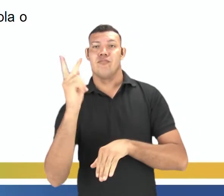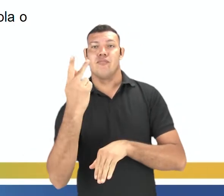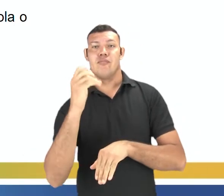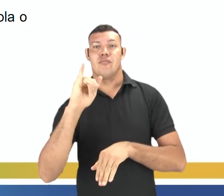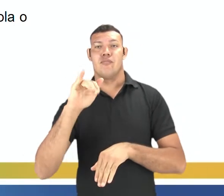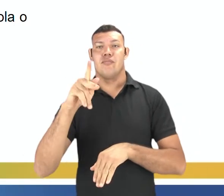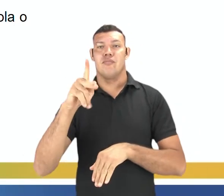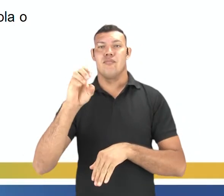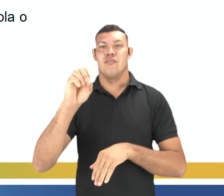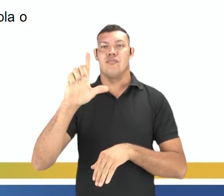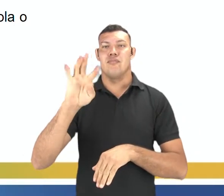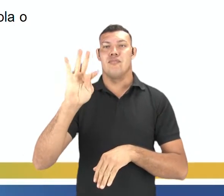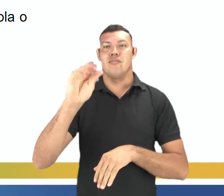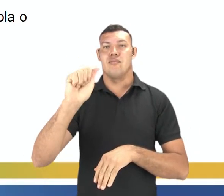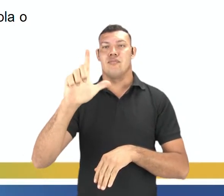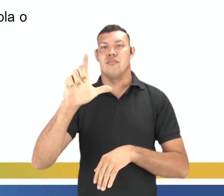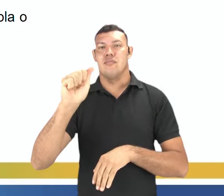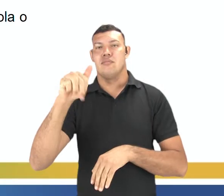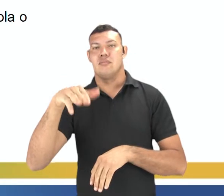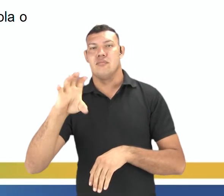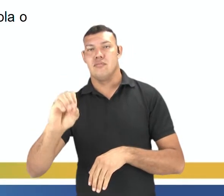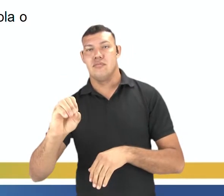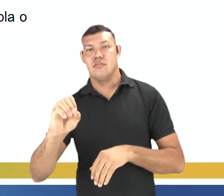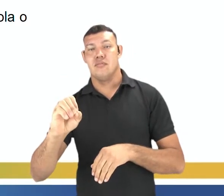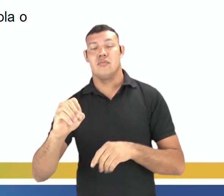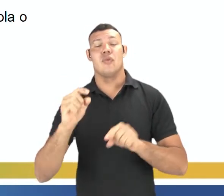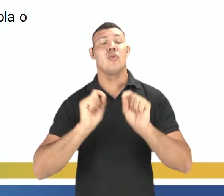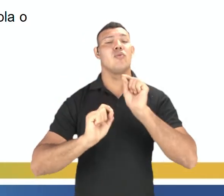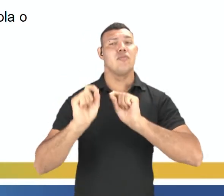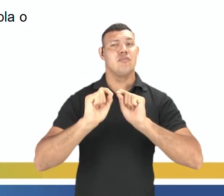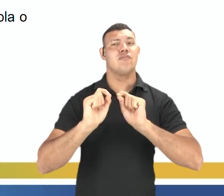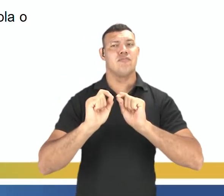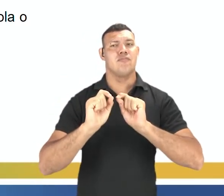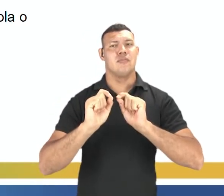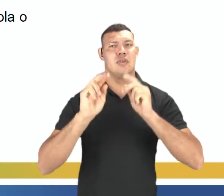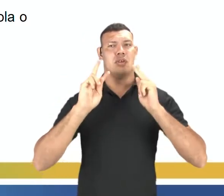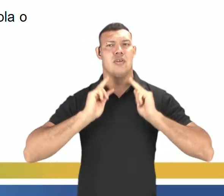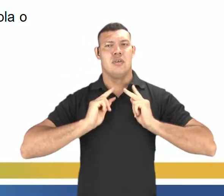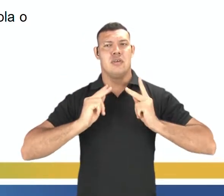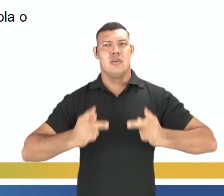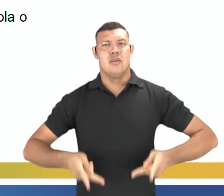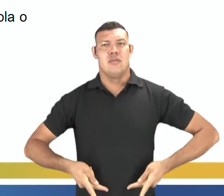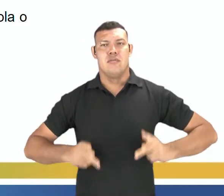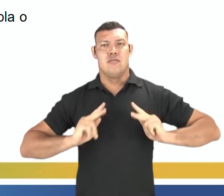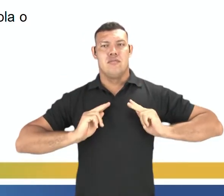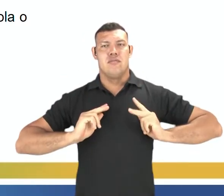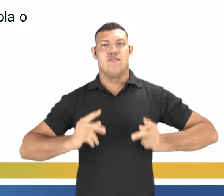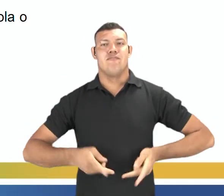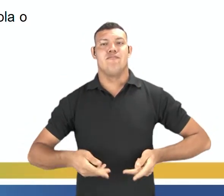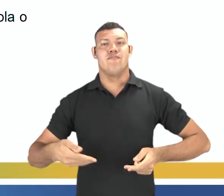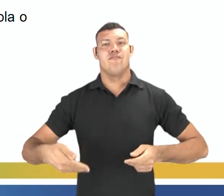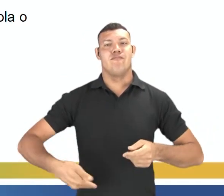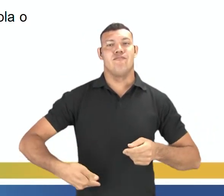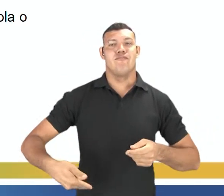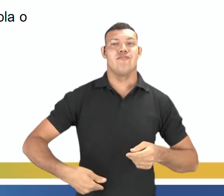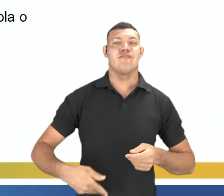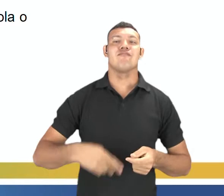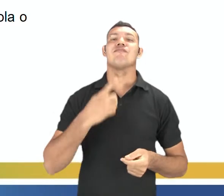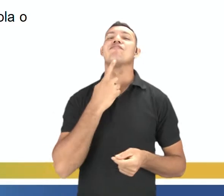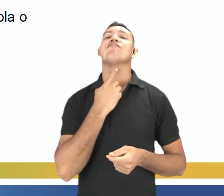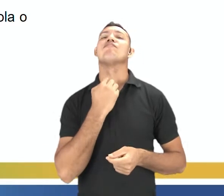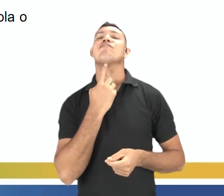no cérebro, tem a função endócrina, é responsável pela sensação de fome, de